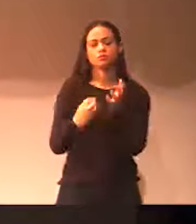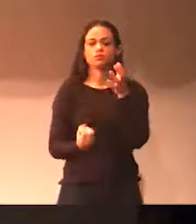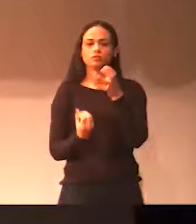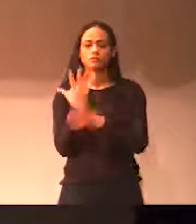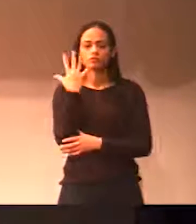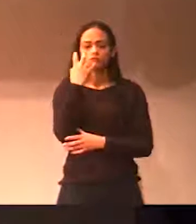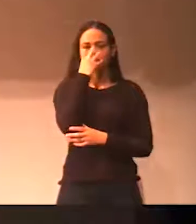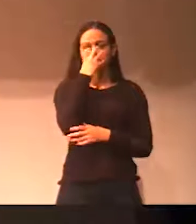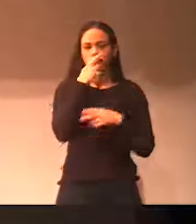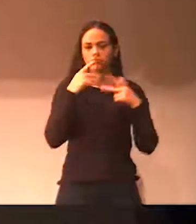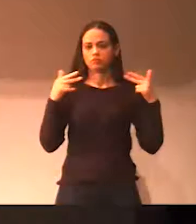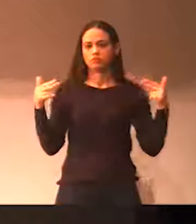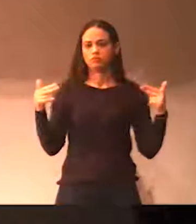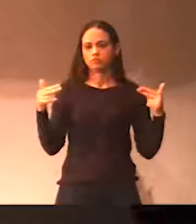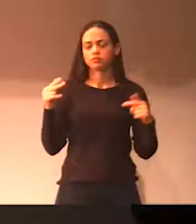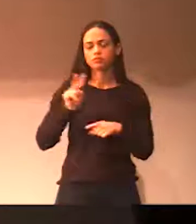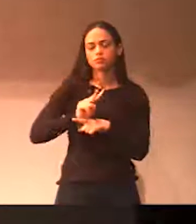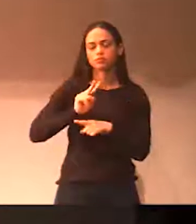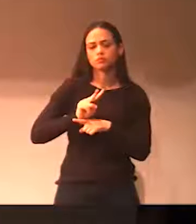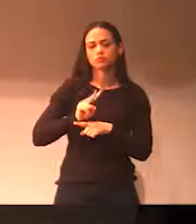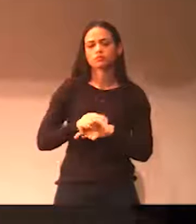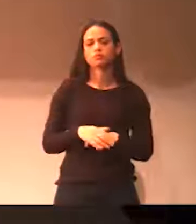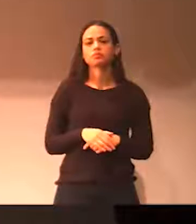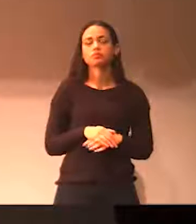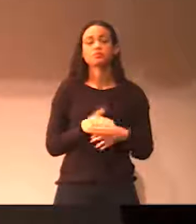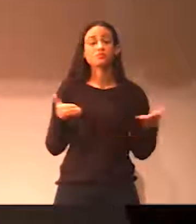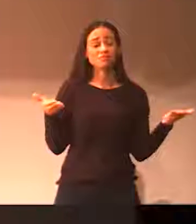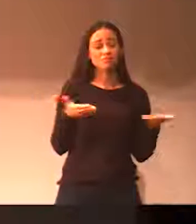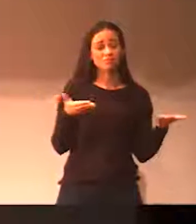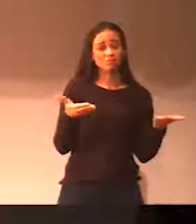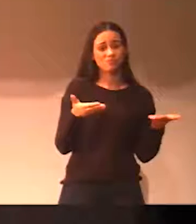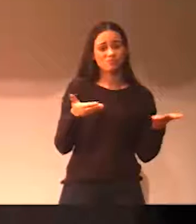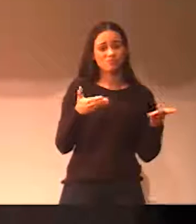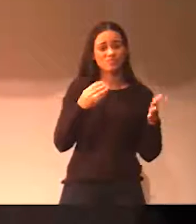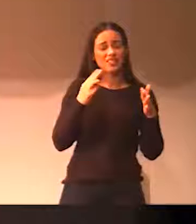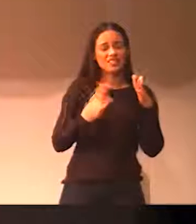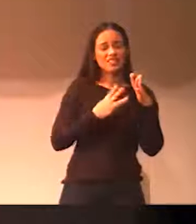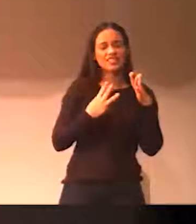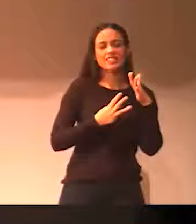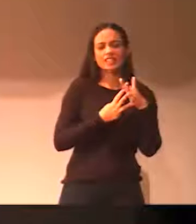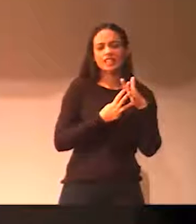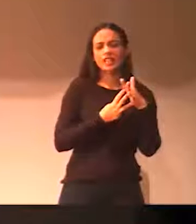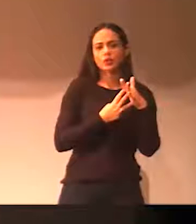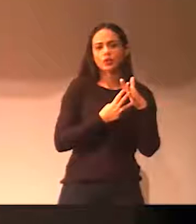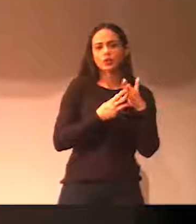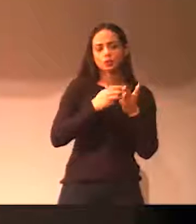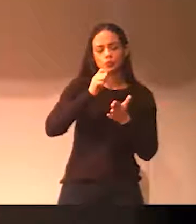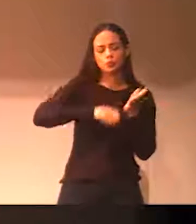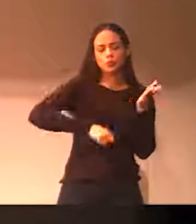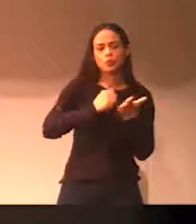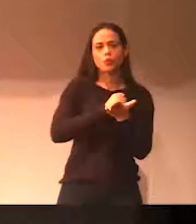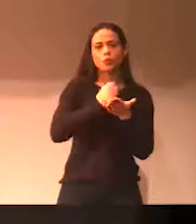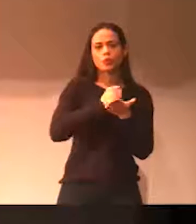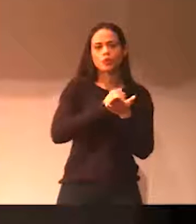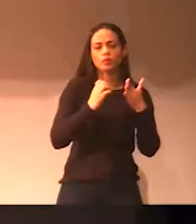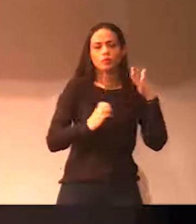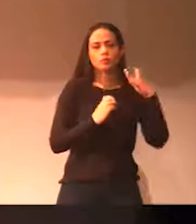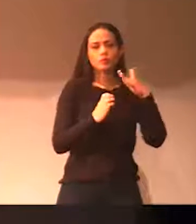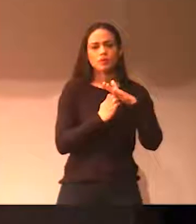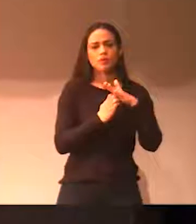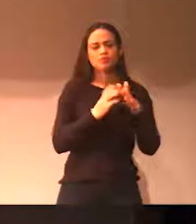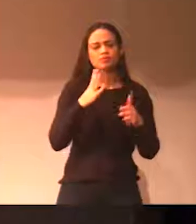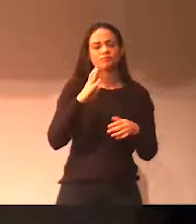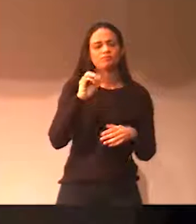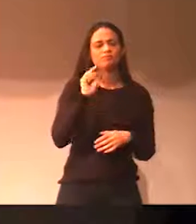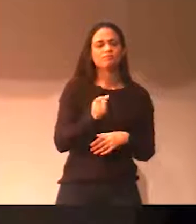só para vocês terem ideia, o serviço terceirizado ele sai uma média de R$40 mil por mês. E aí você não precisa nem ter um Sem Zoonose